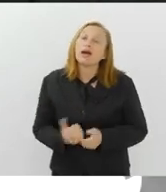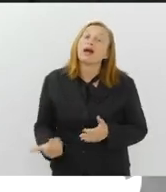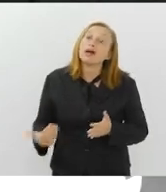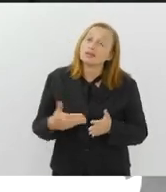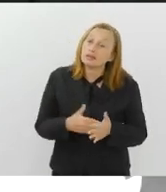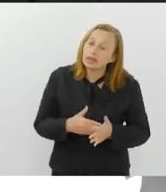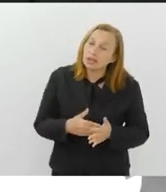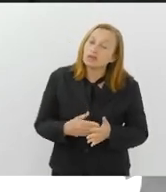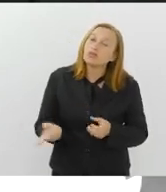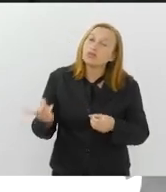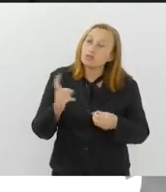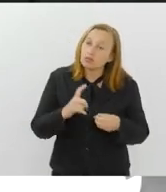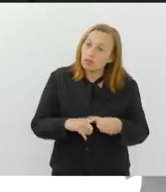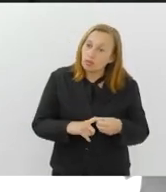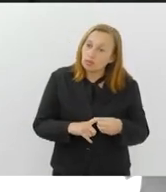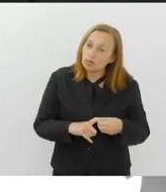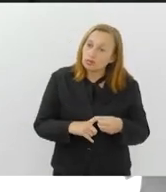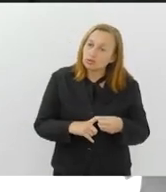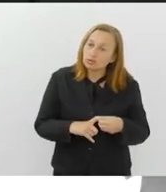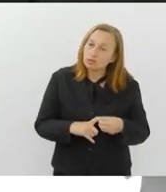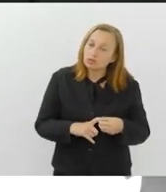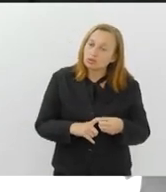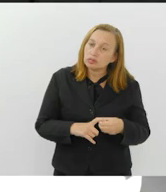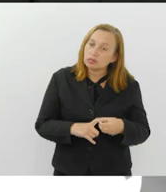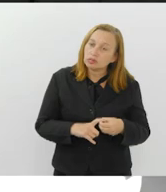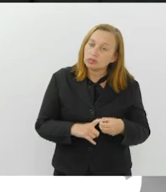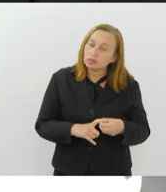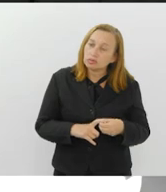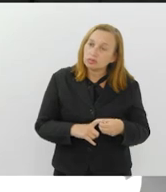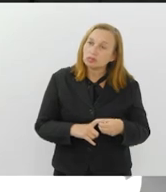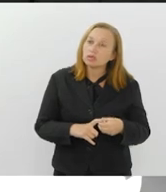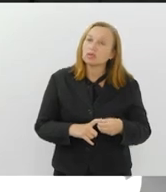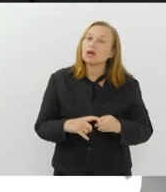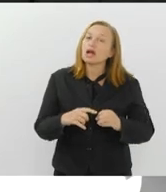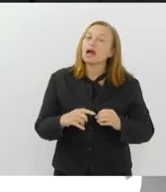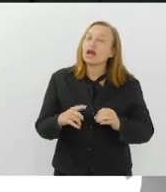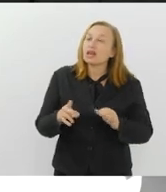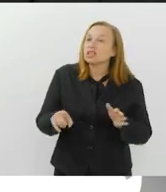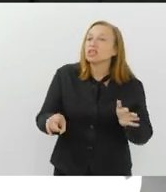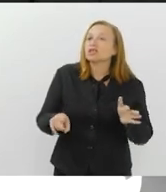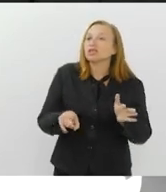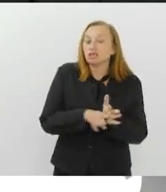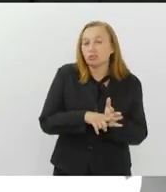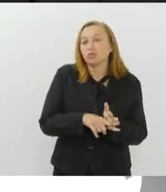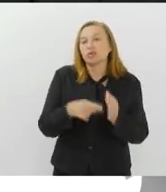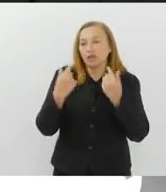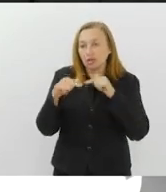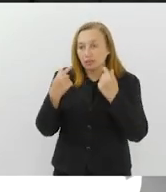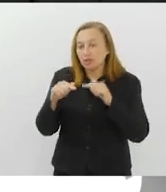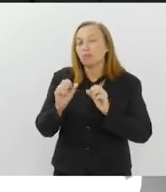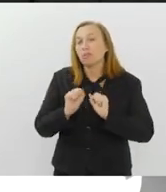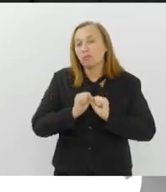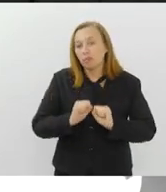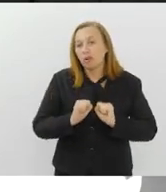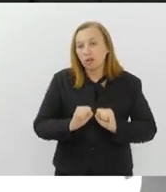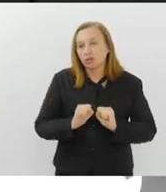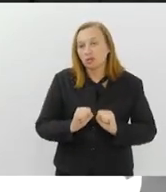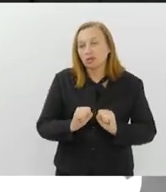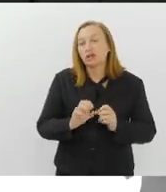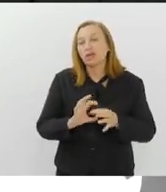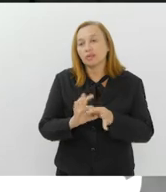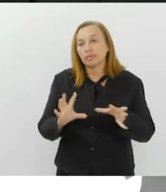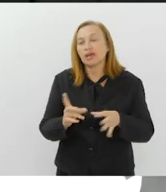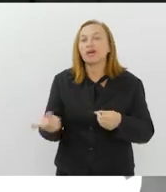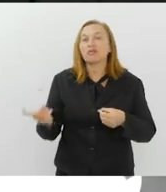ela volte a patamar, ou seja, que não seja a faixa 3, comece a diminuir essas reclamações para que a gente possa autorizar a